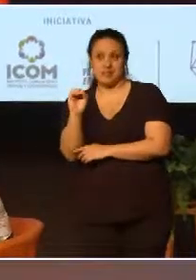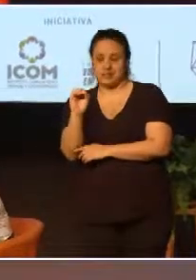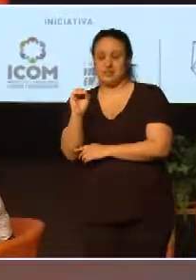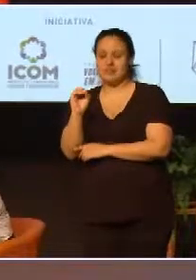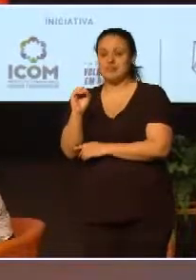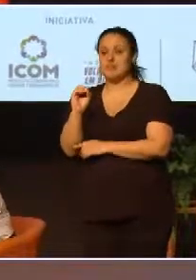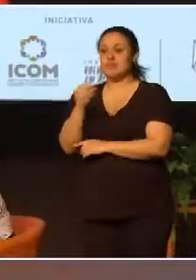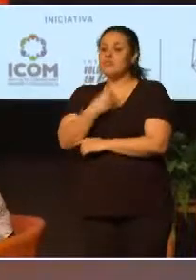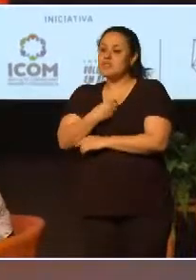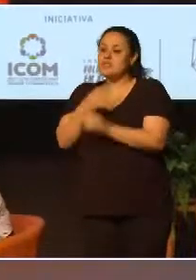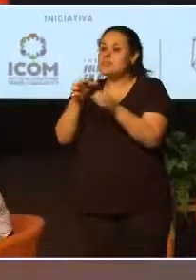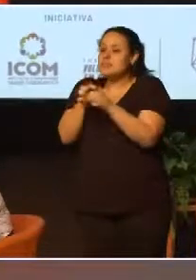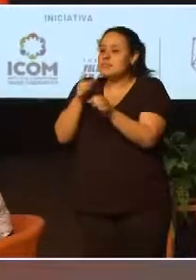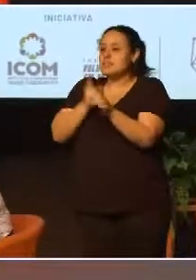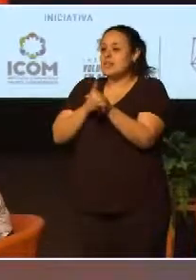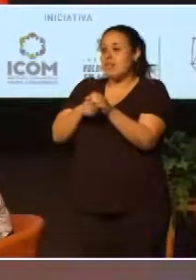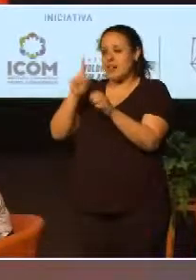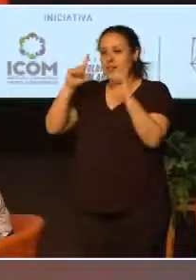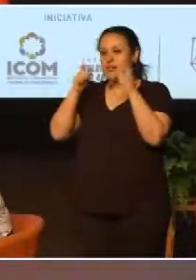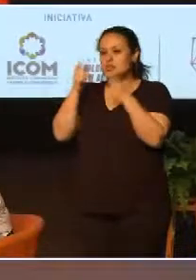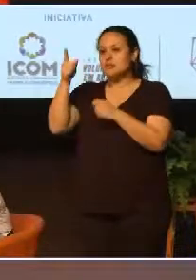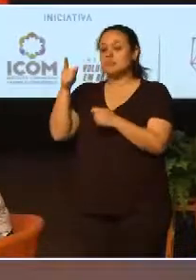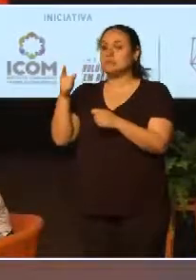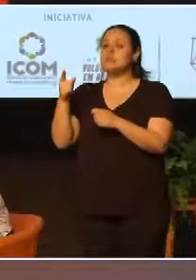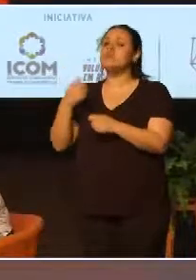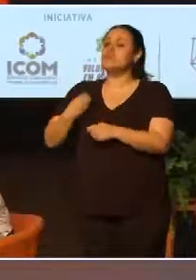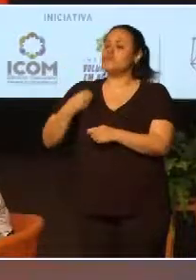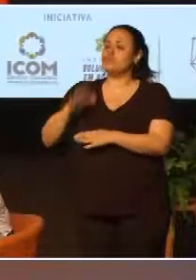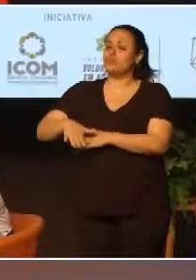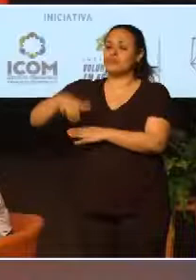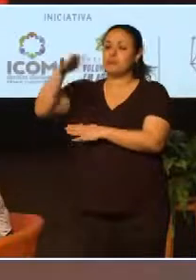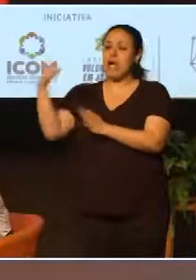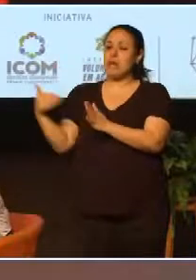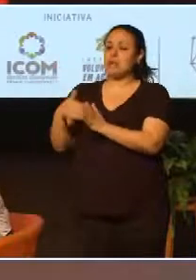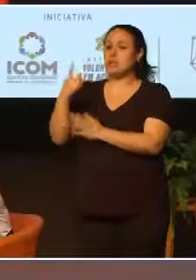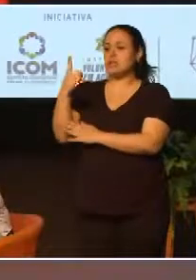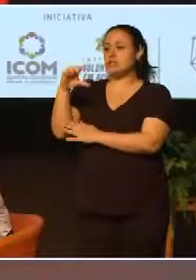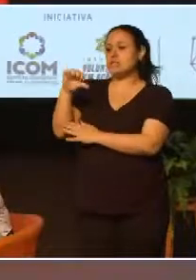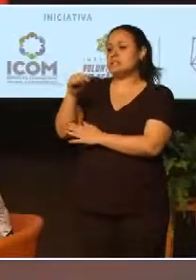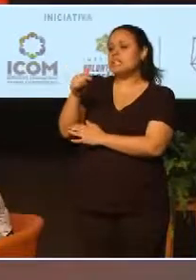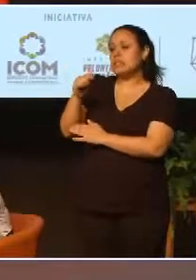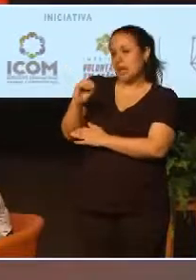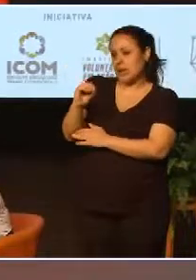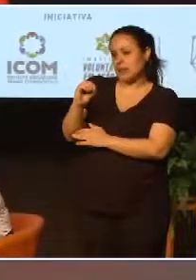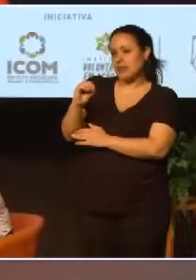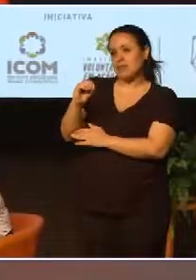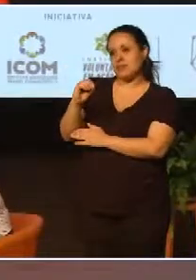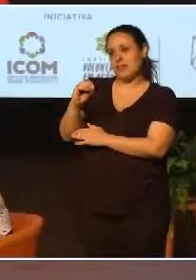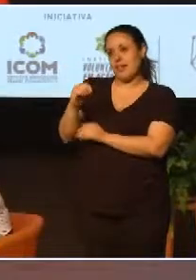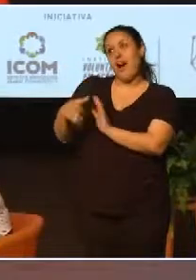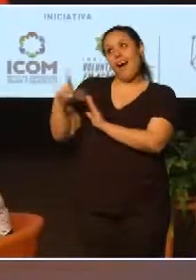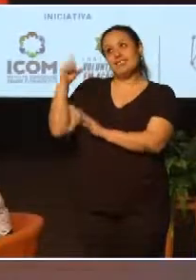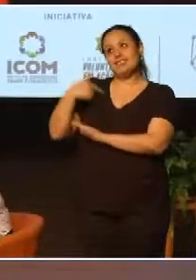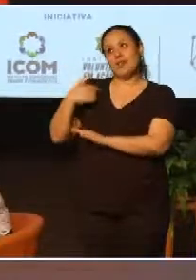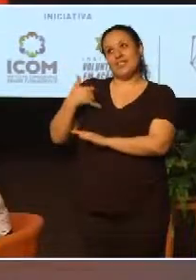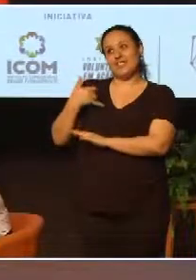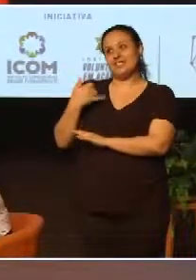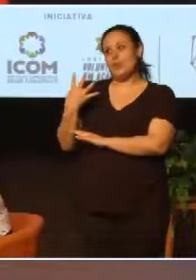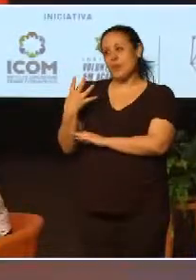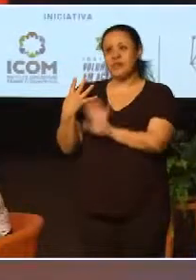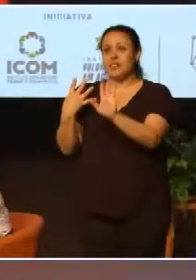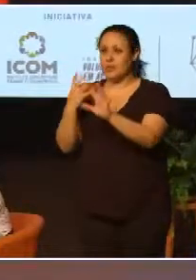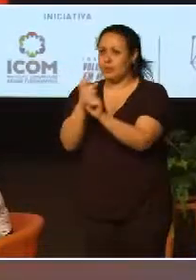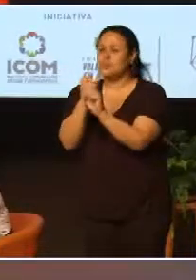Igreja Nova, em Alagoas, até 1970. Eu tinha 4 anos na época. Não faz conta, tá, gente? Por